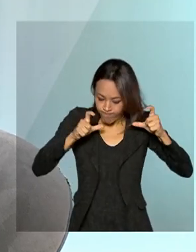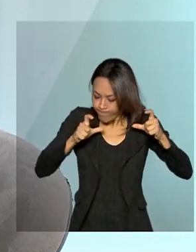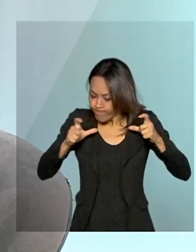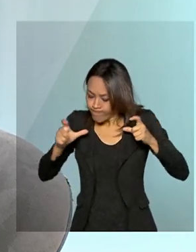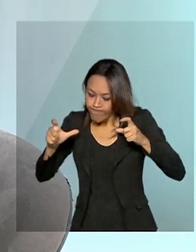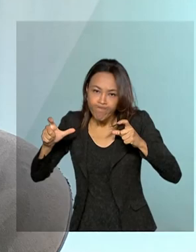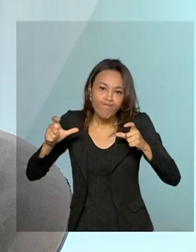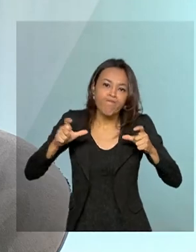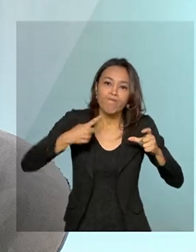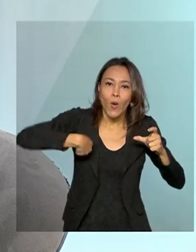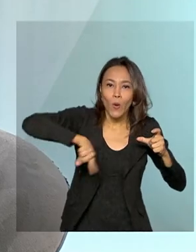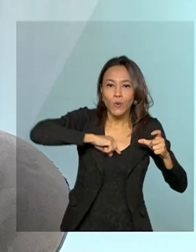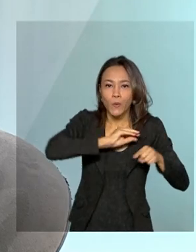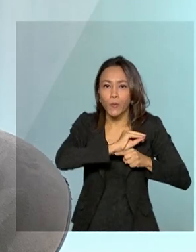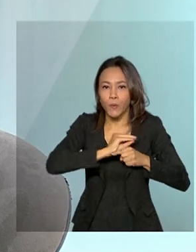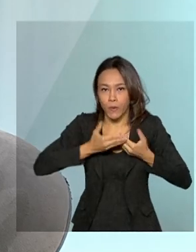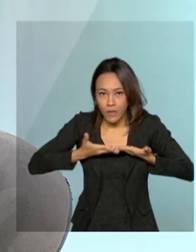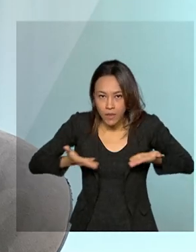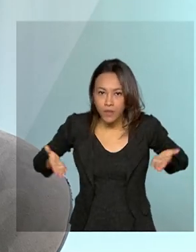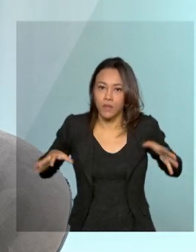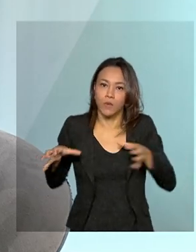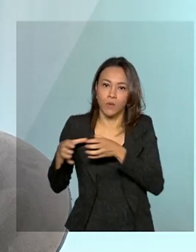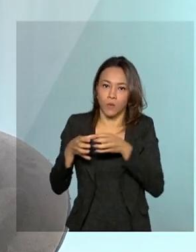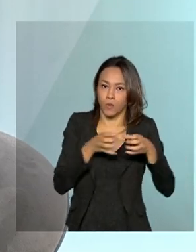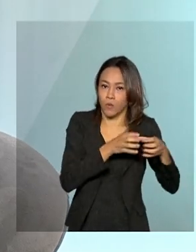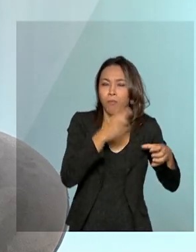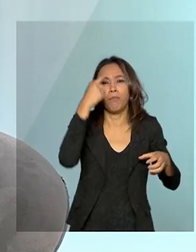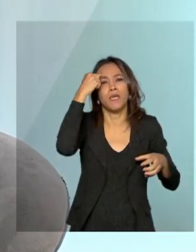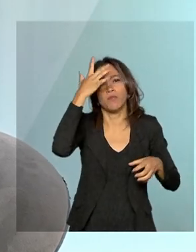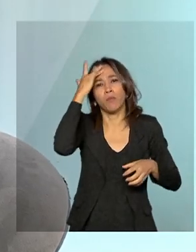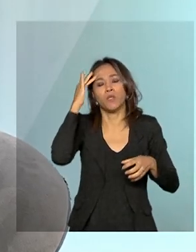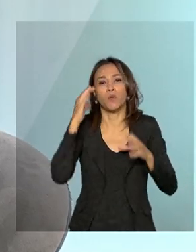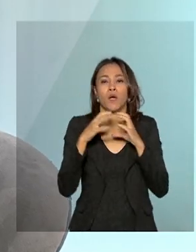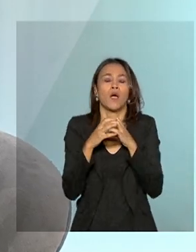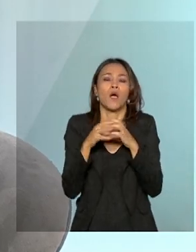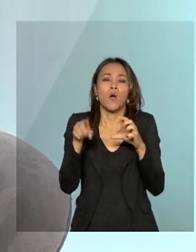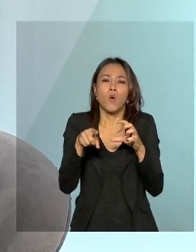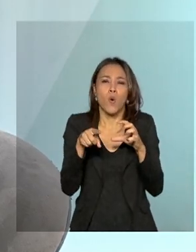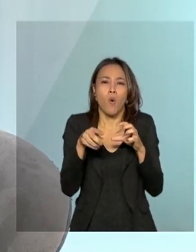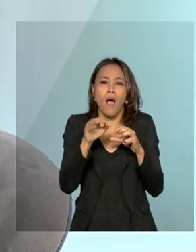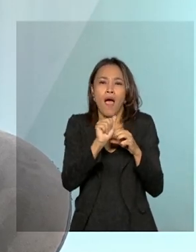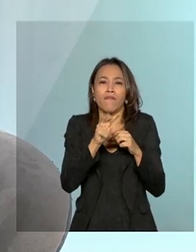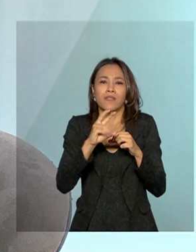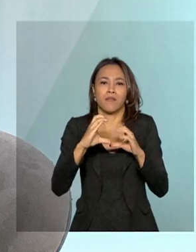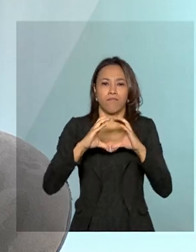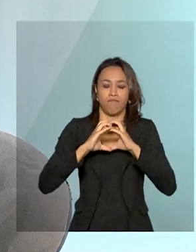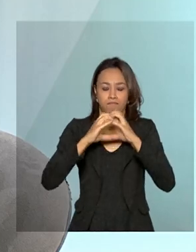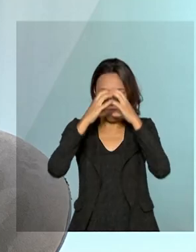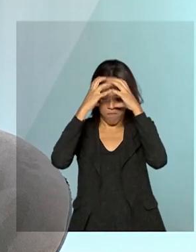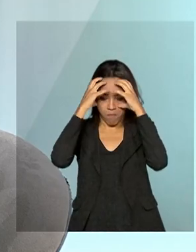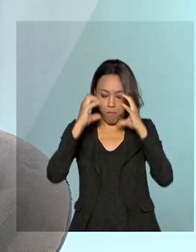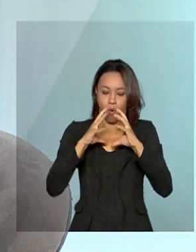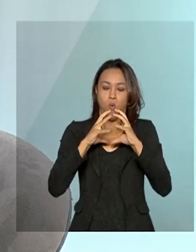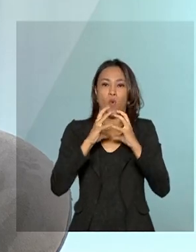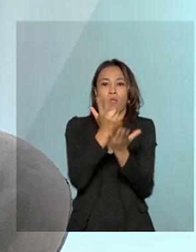esses grupos vulneráveis. Imagine uma pessoa com paralisia cerebral, na cama, sendo torturado,